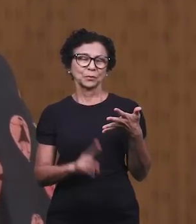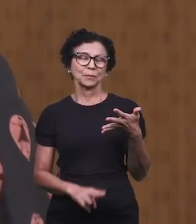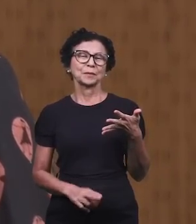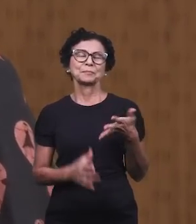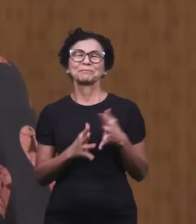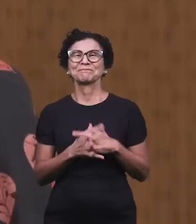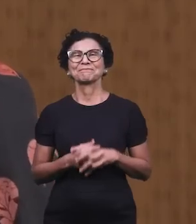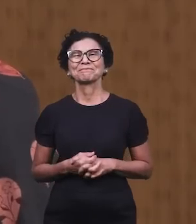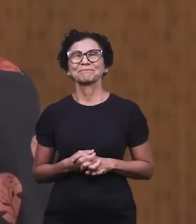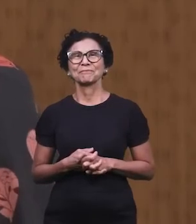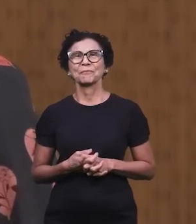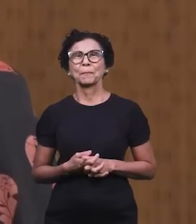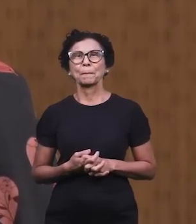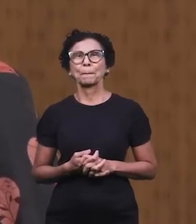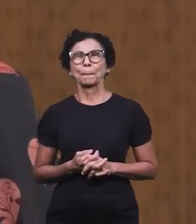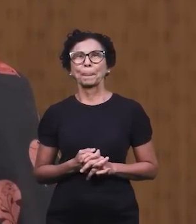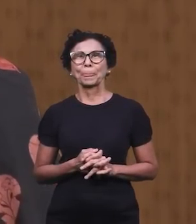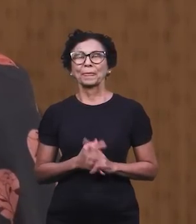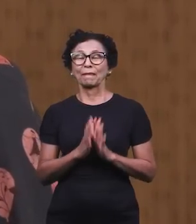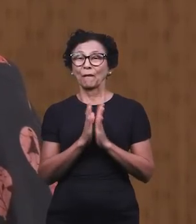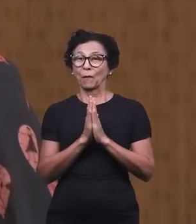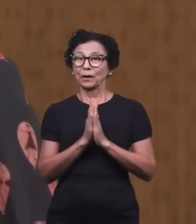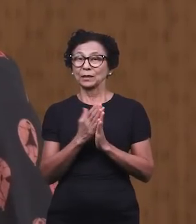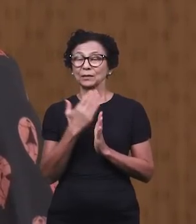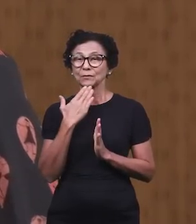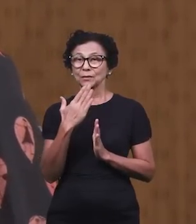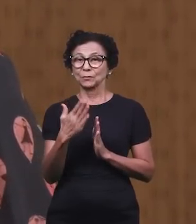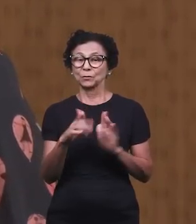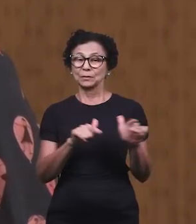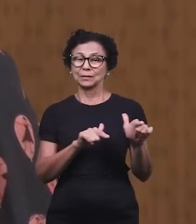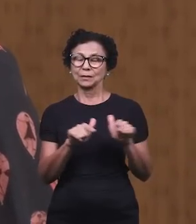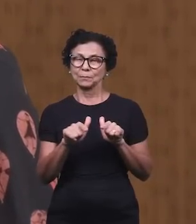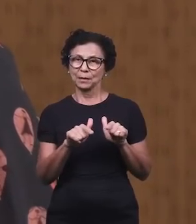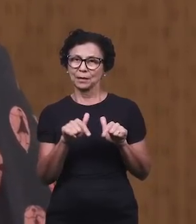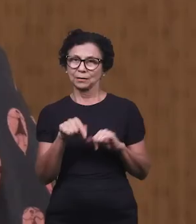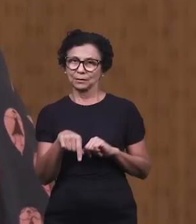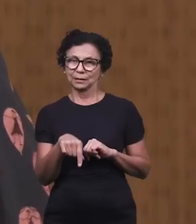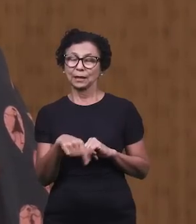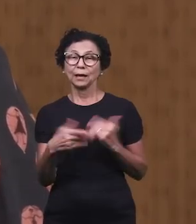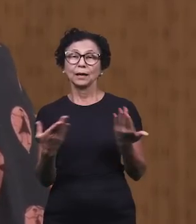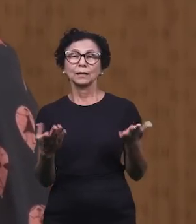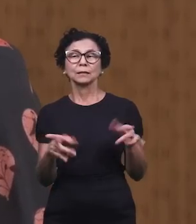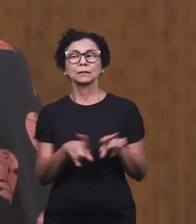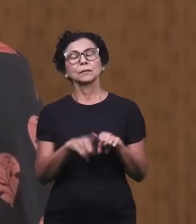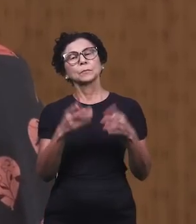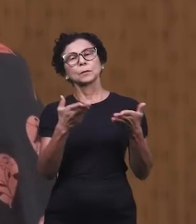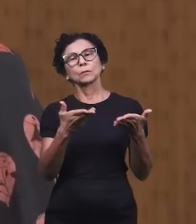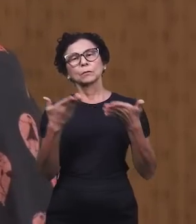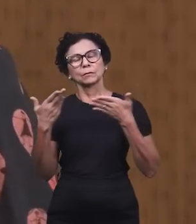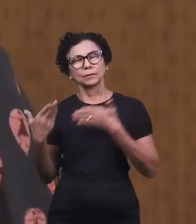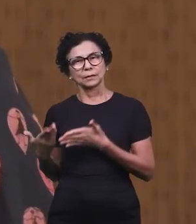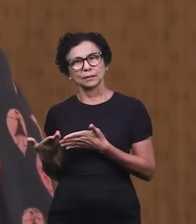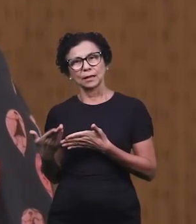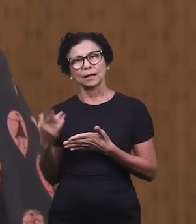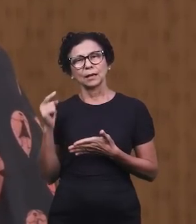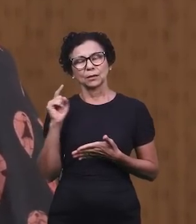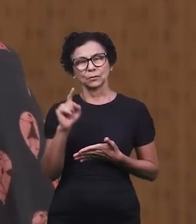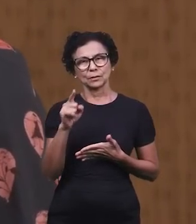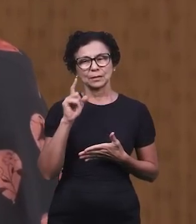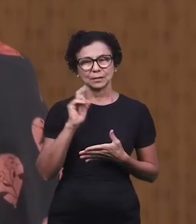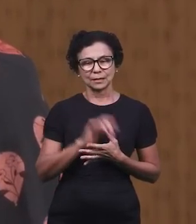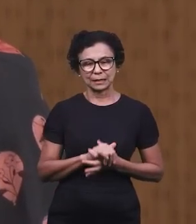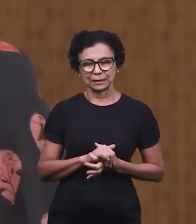Tailson. Orem por nós, por este trabalho. E também quero deixar aqui um convite a você que nos